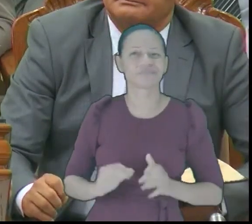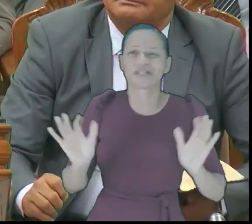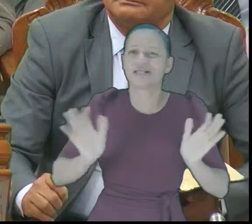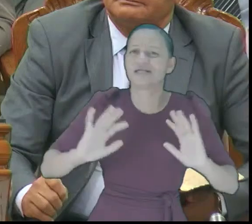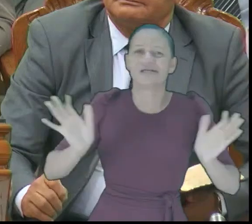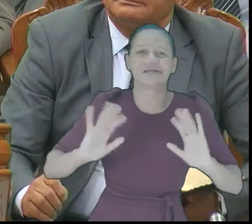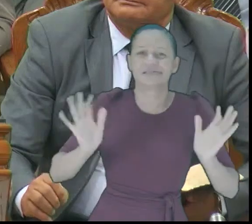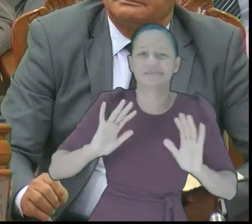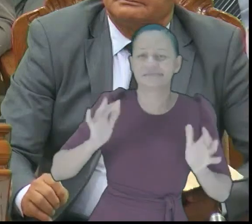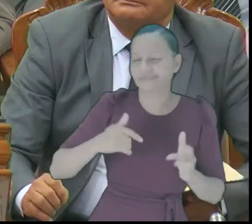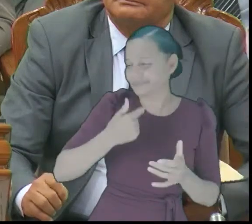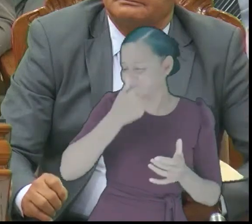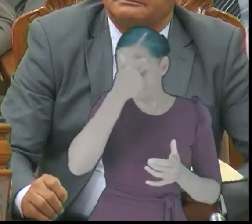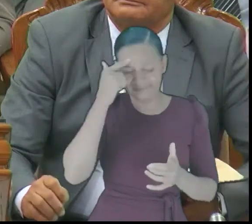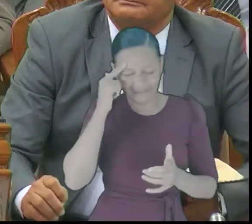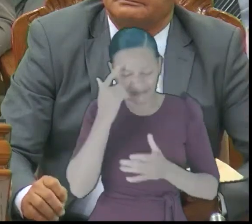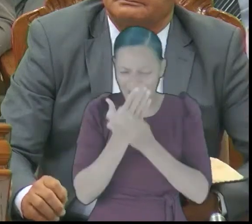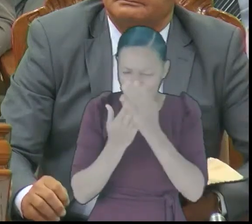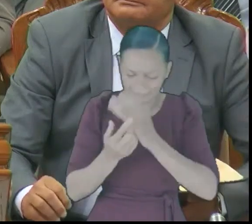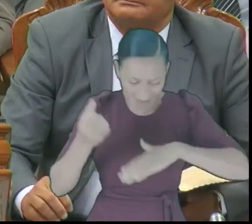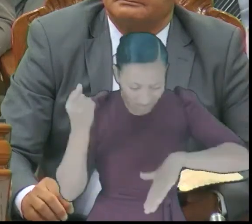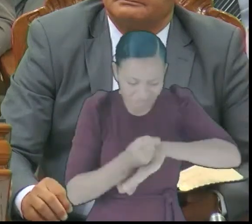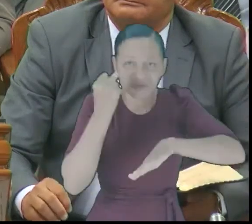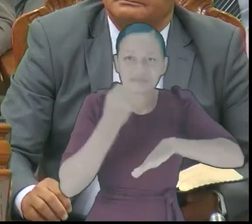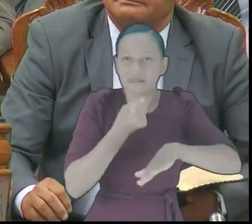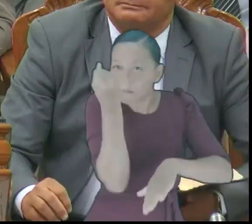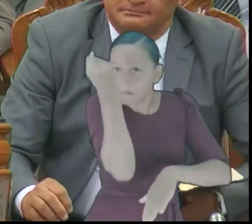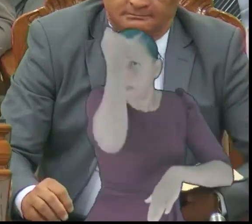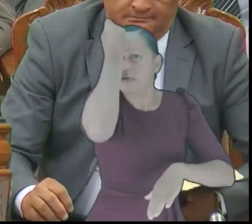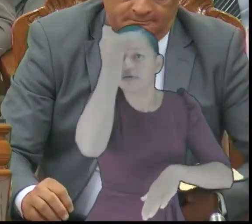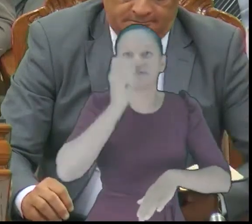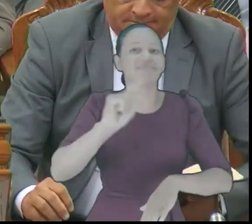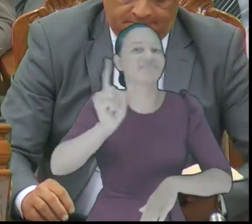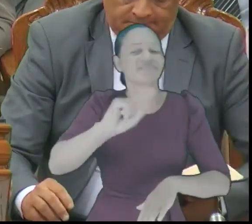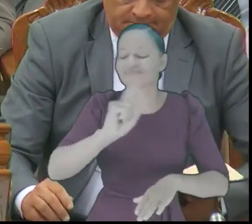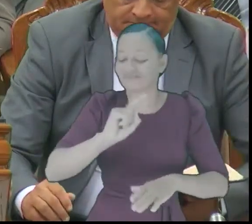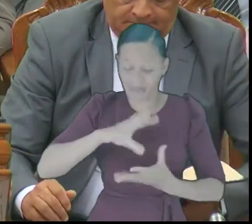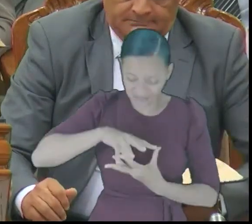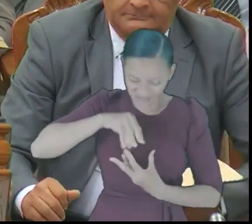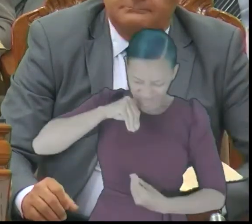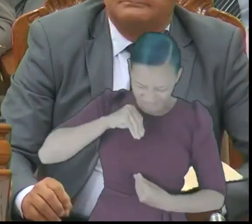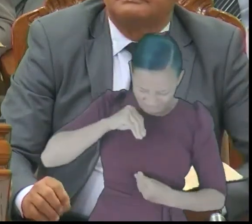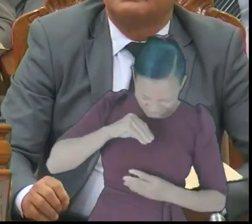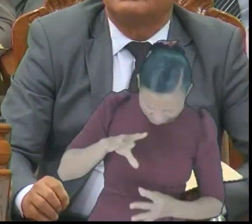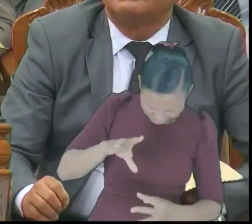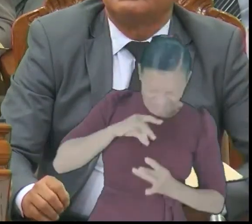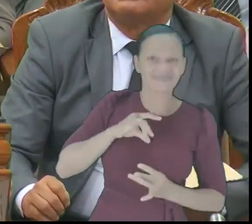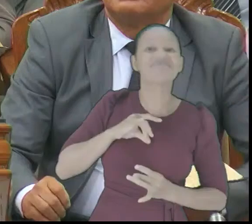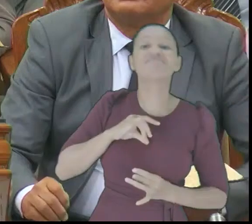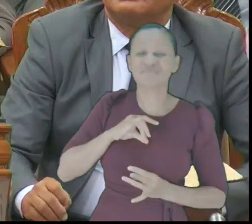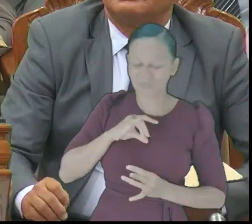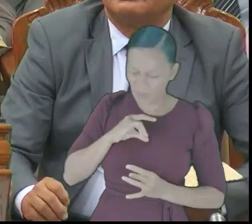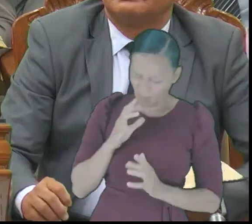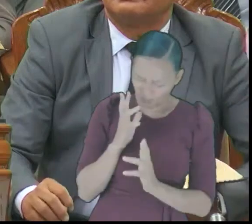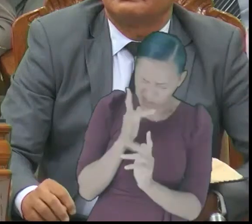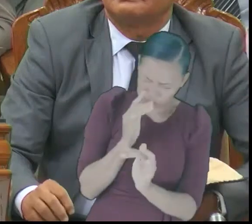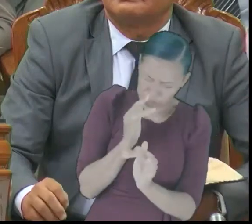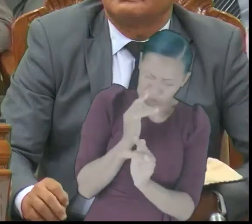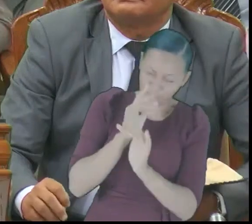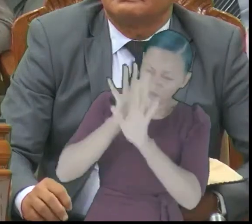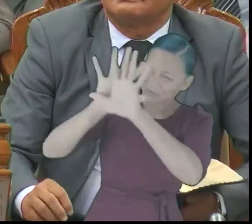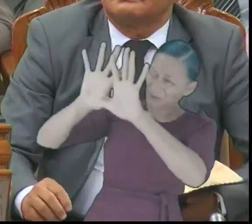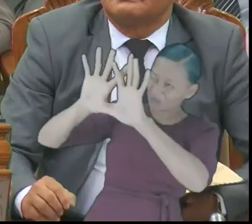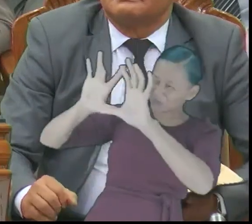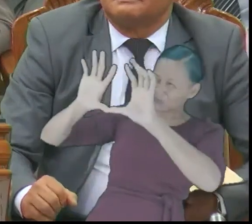Não é na testa, não é na mão, não é na alma. Quando a trombeta tocar, que Jesus raiar nas nuvens